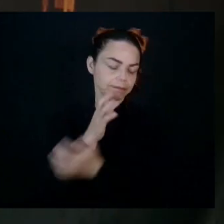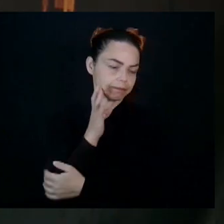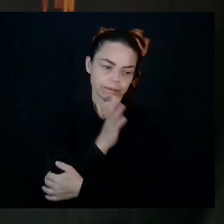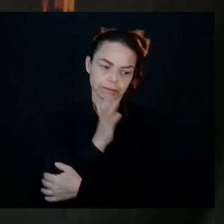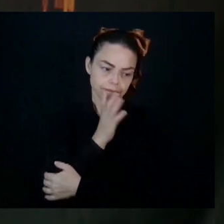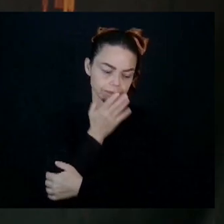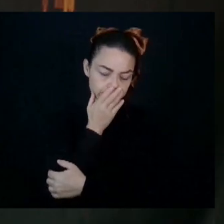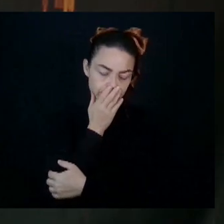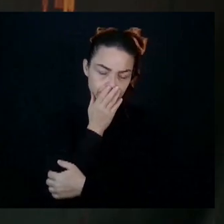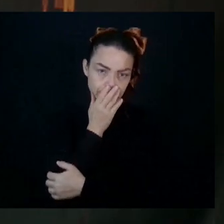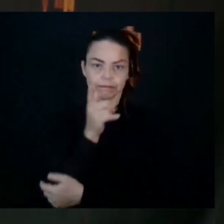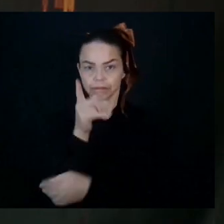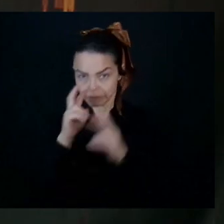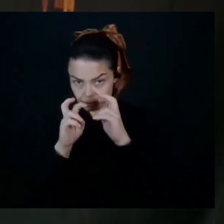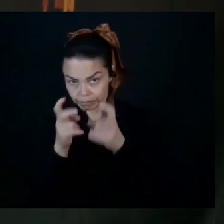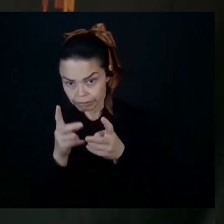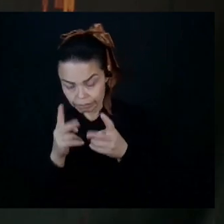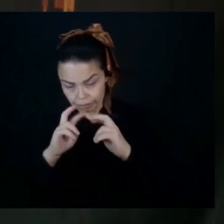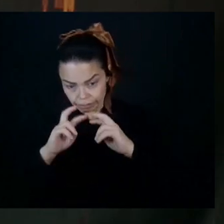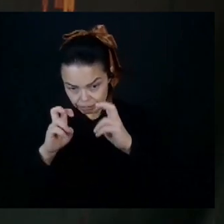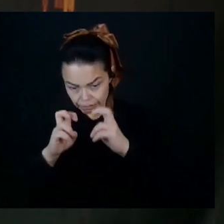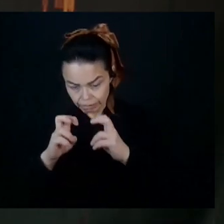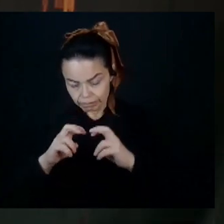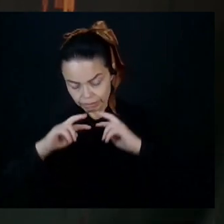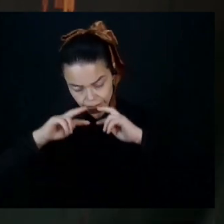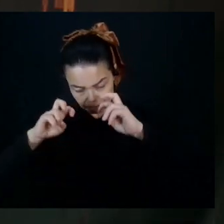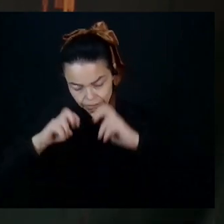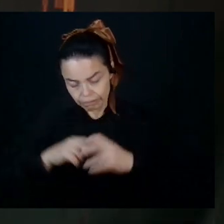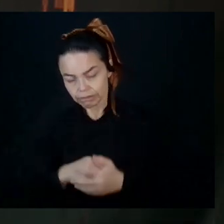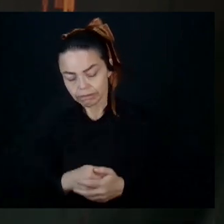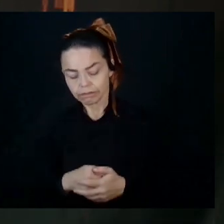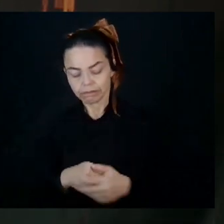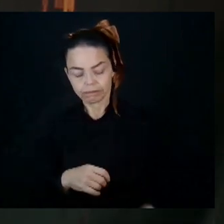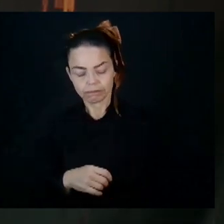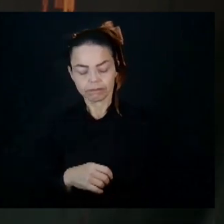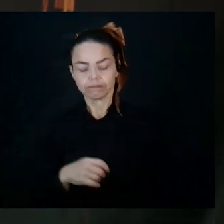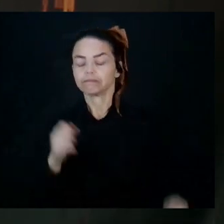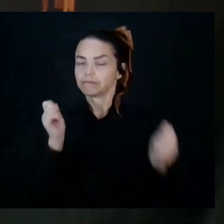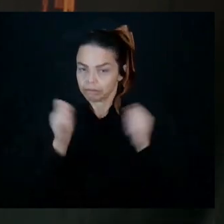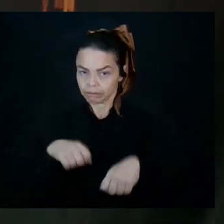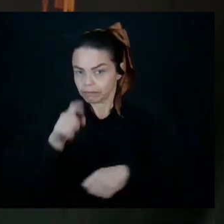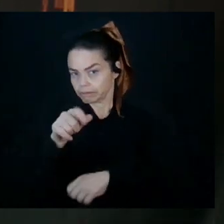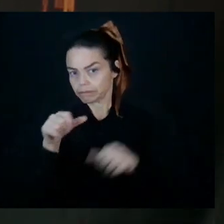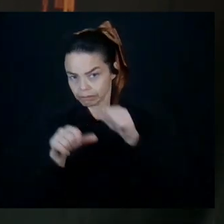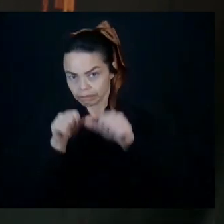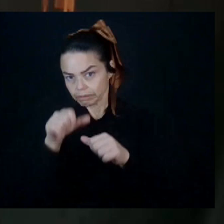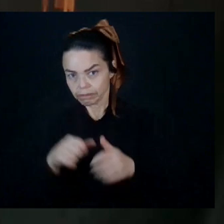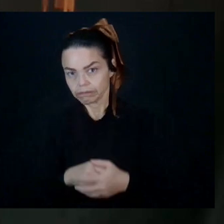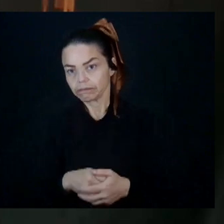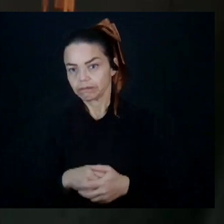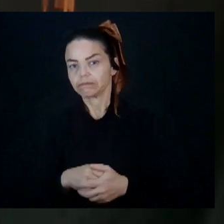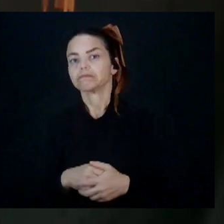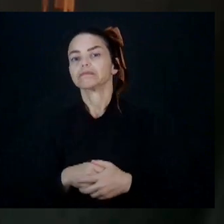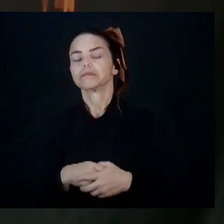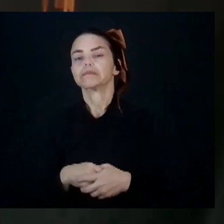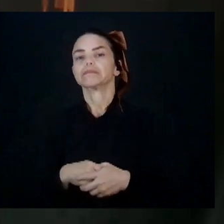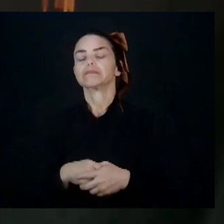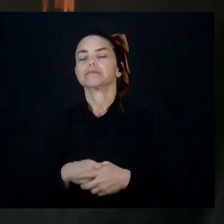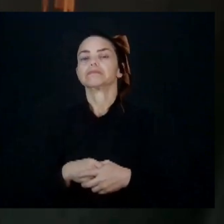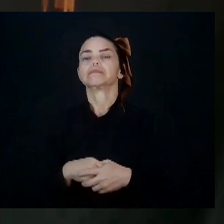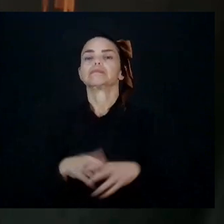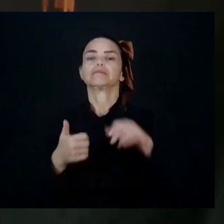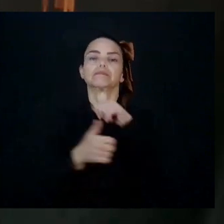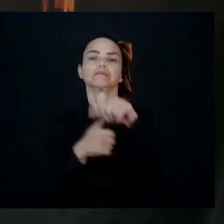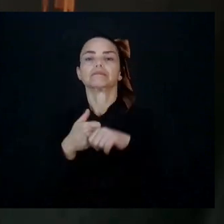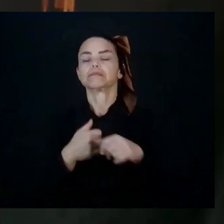se reconheceu em algum momento, há tempo de mudar, né? Você pode mudar, você pode ressignificar as